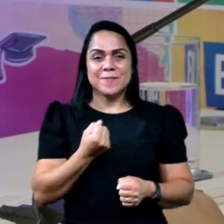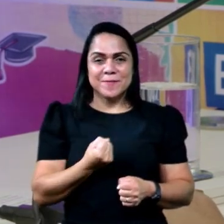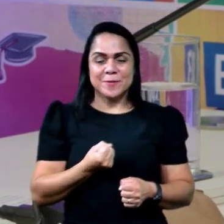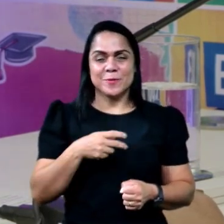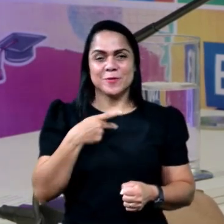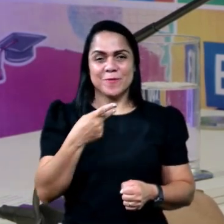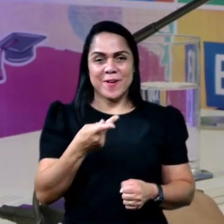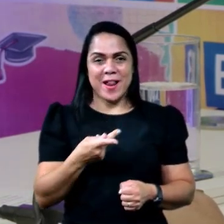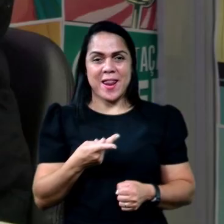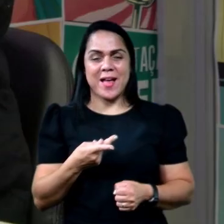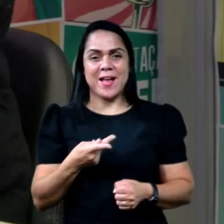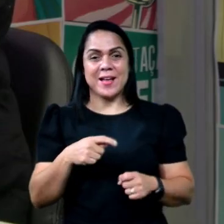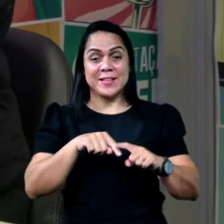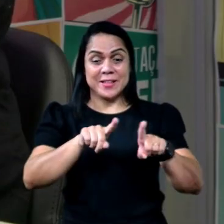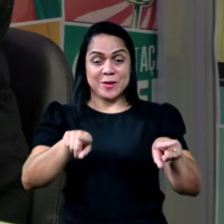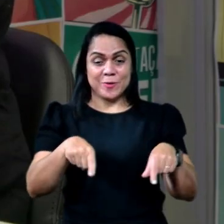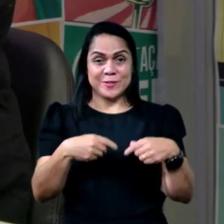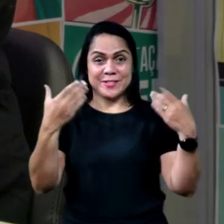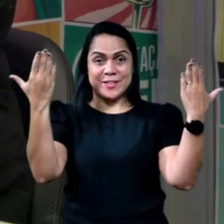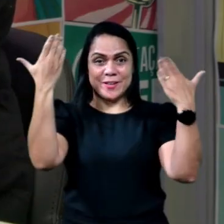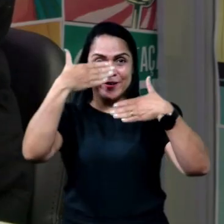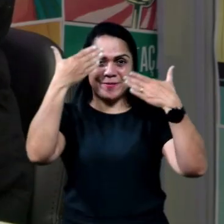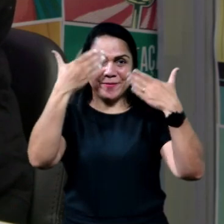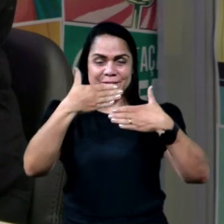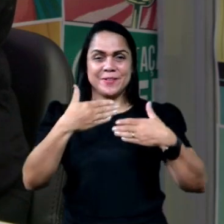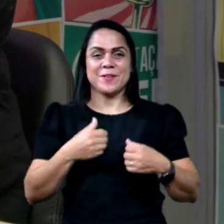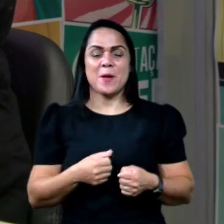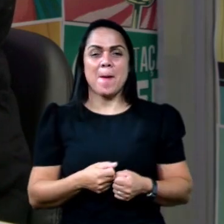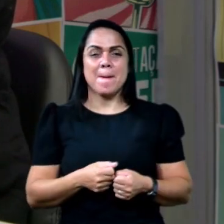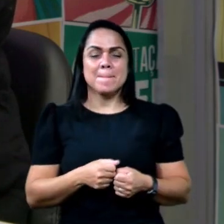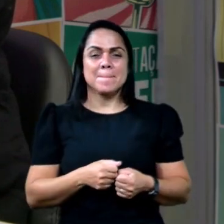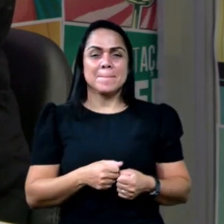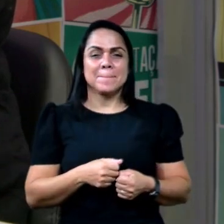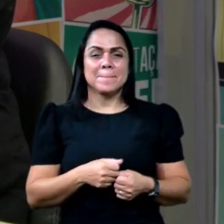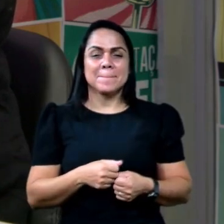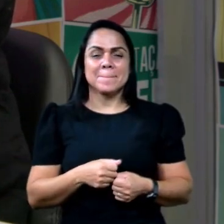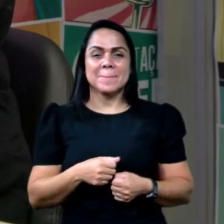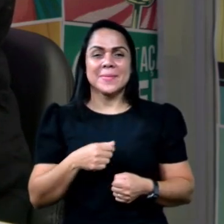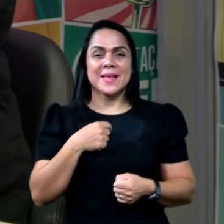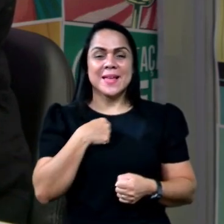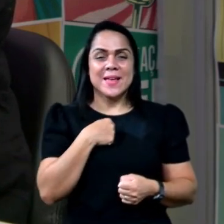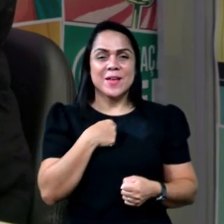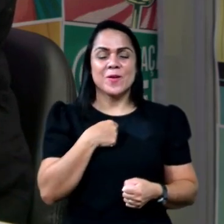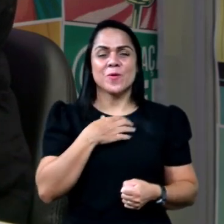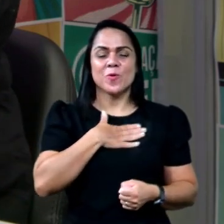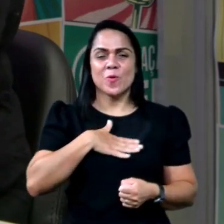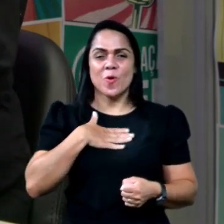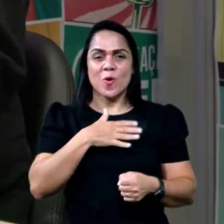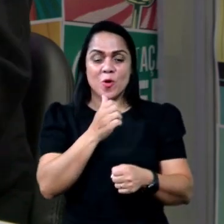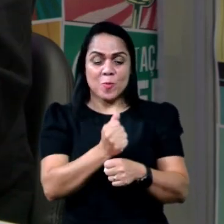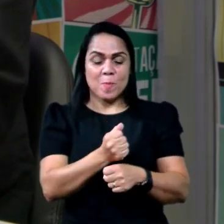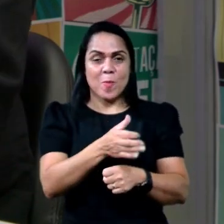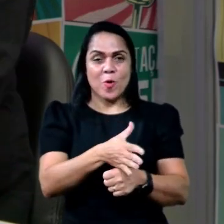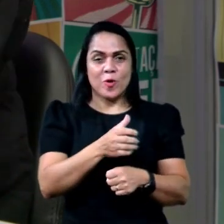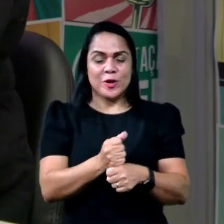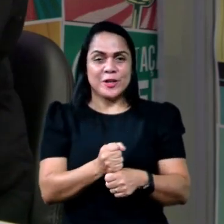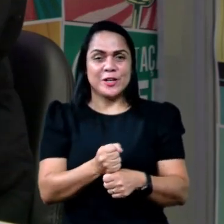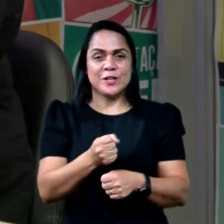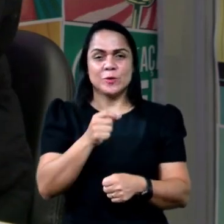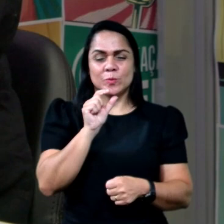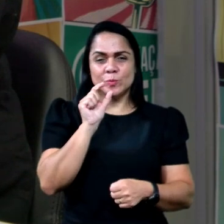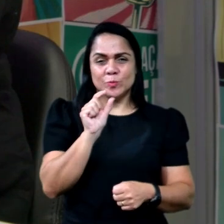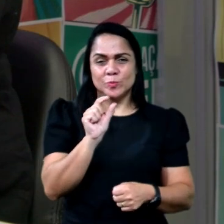Invisível. Bolinhos de chuva. Bom, eu sou Bolinhos de Chuva no Instagram e vou já dizer porque tem a